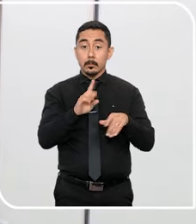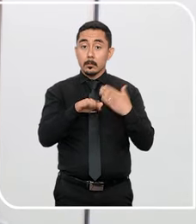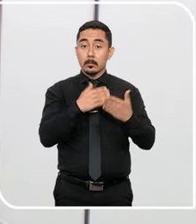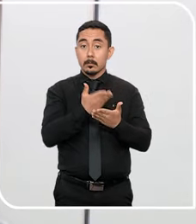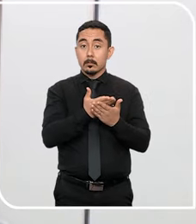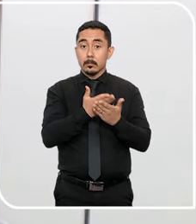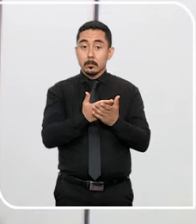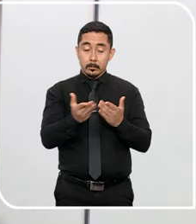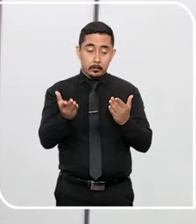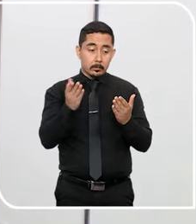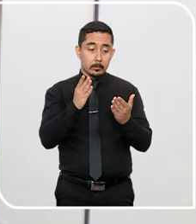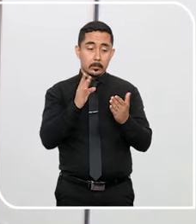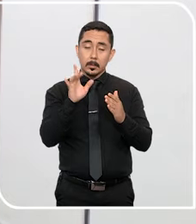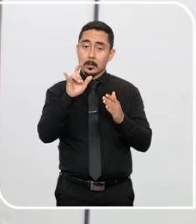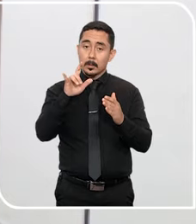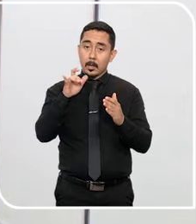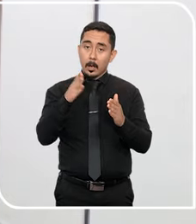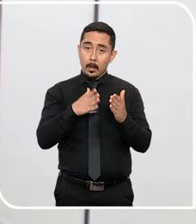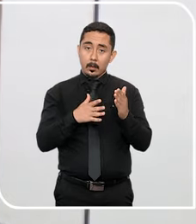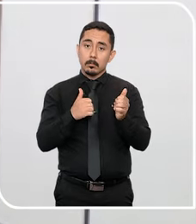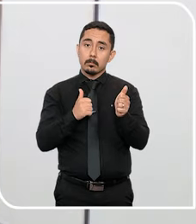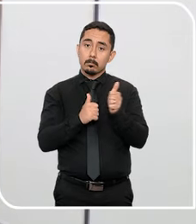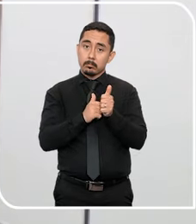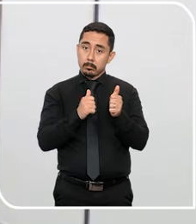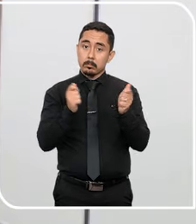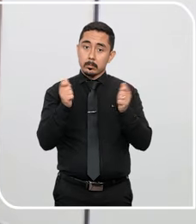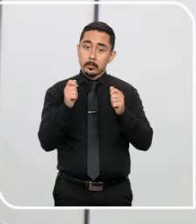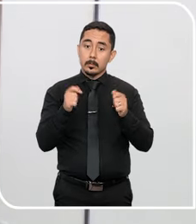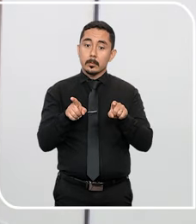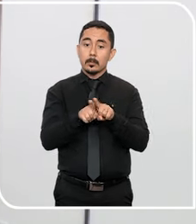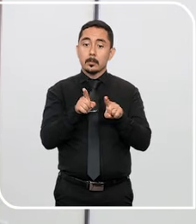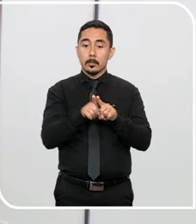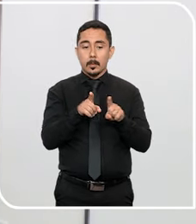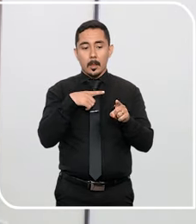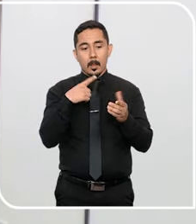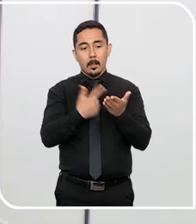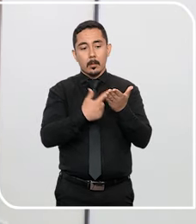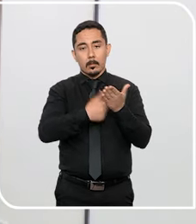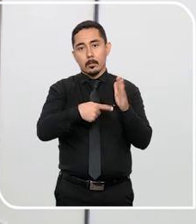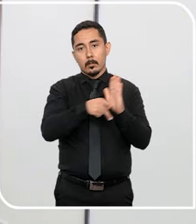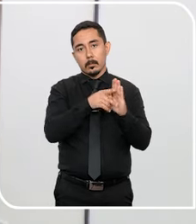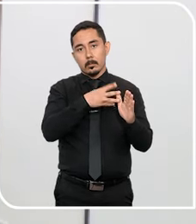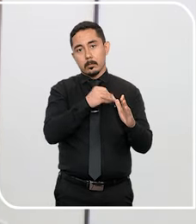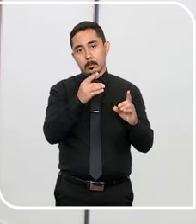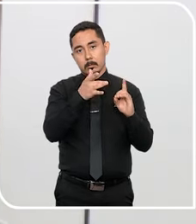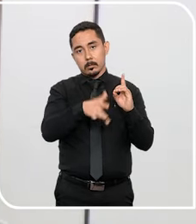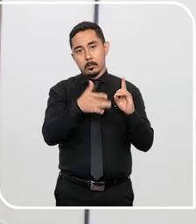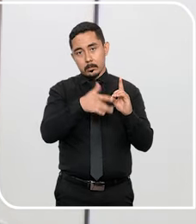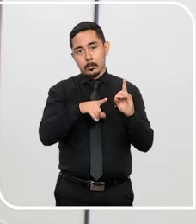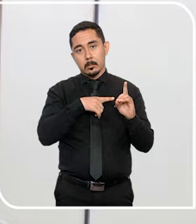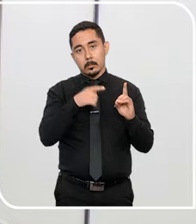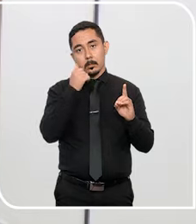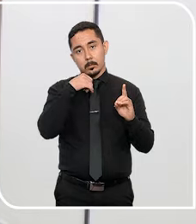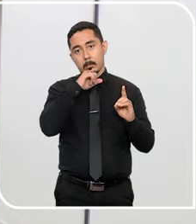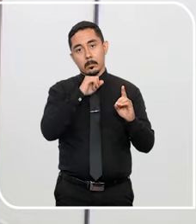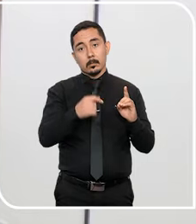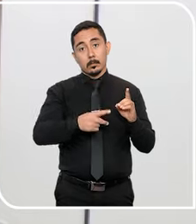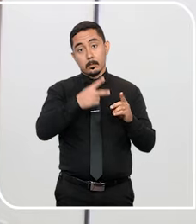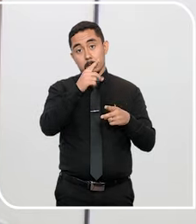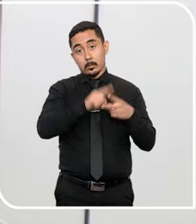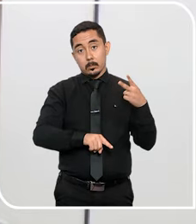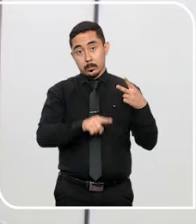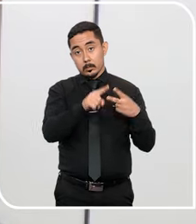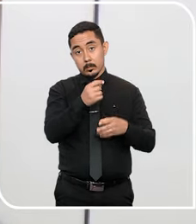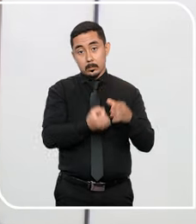busquem Sigam as meninas lá no instagram a gente colocou um e-book aqui sobre filhos capacitistas que eh foram duas